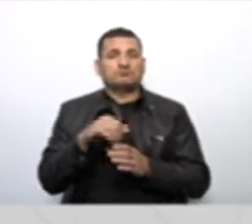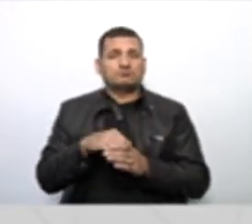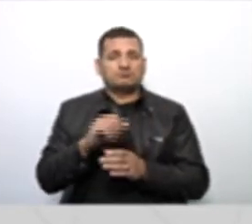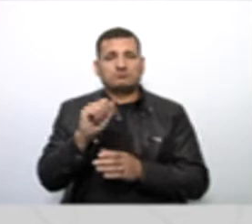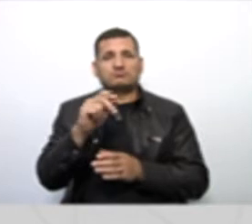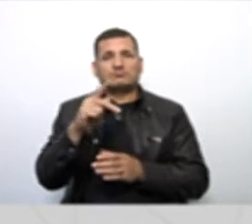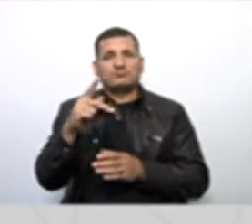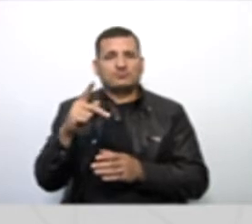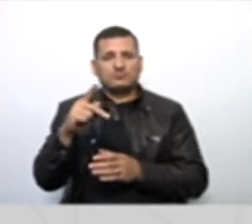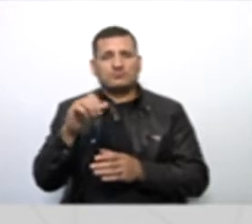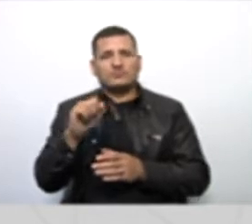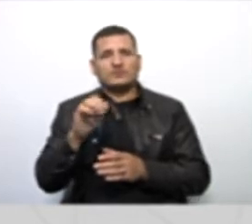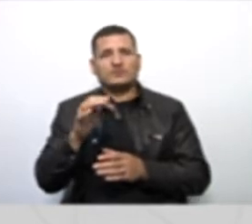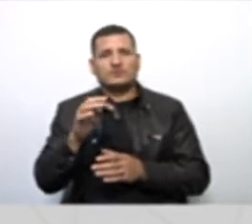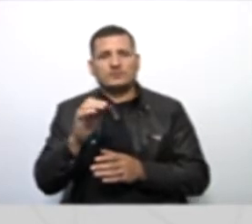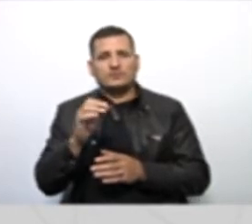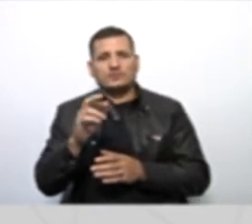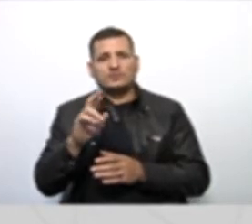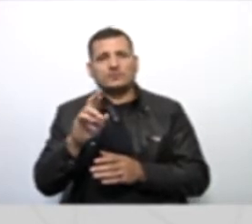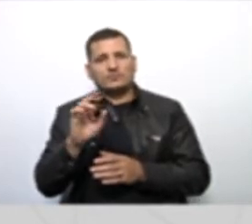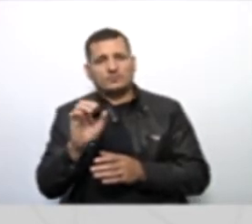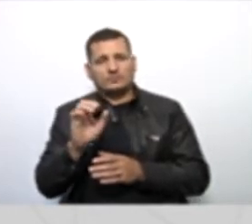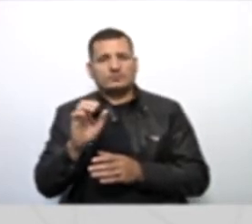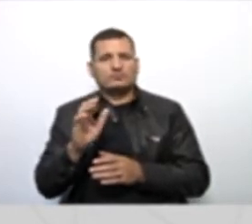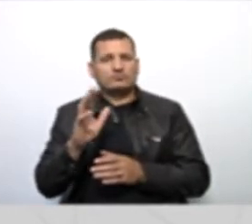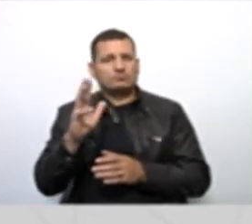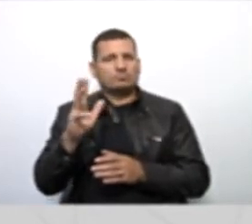Então, é aquele que você encontra nos App Store, você vai